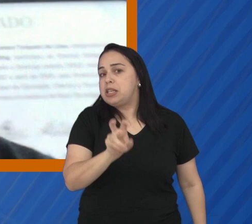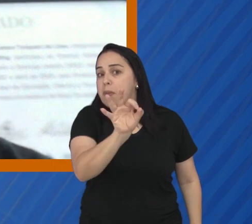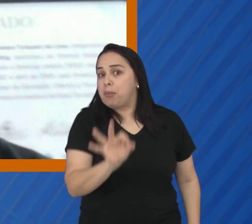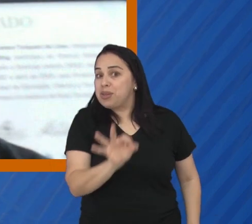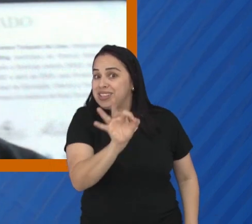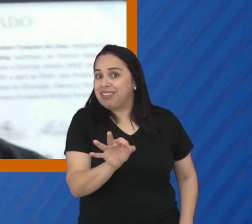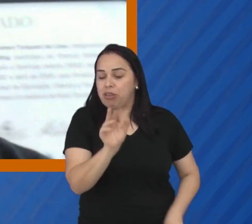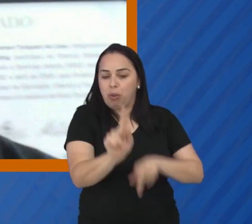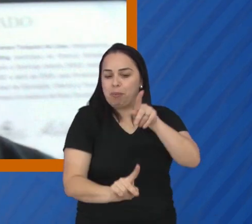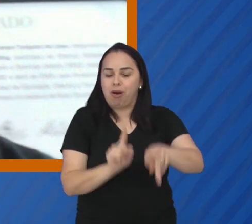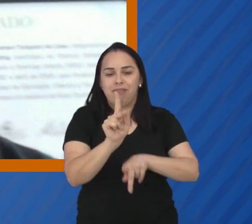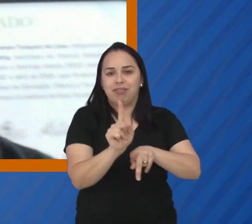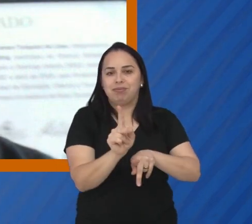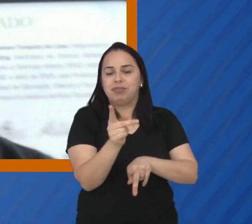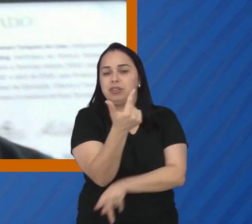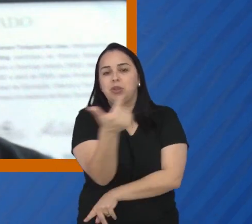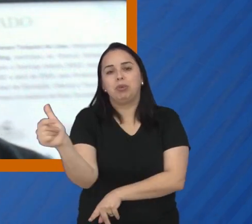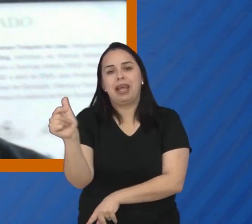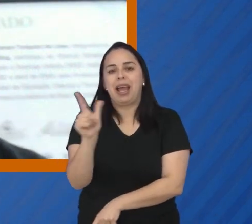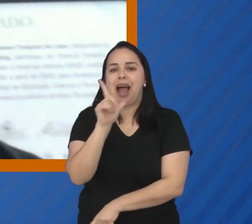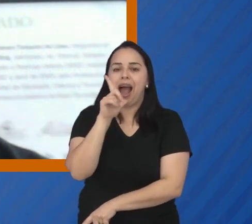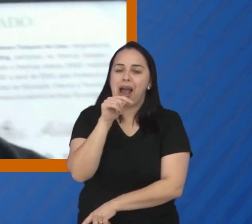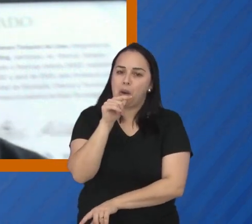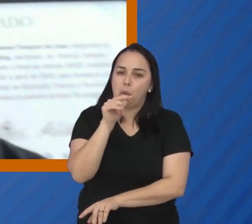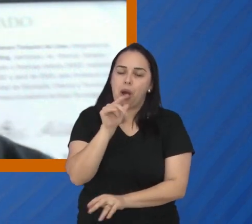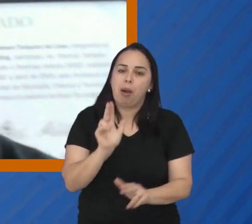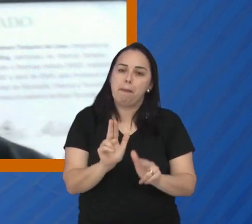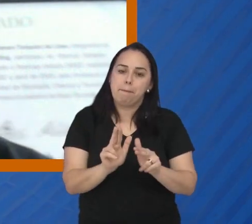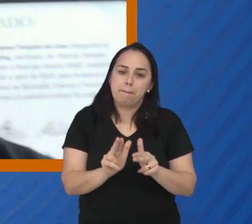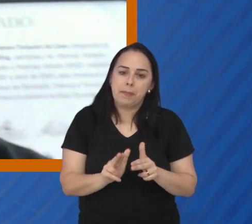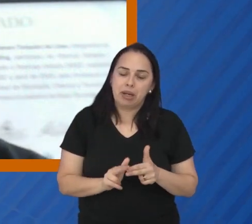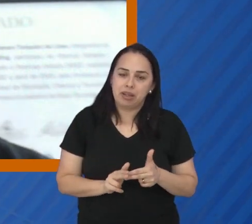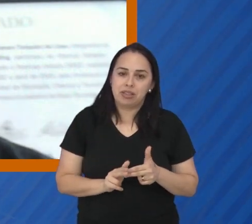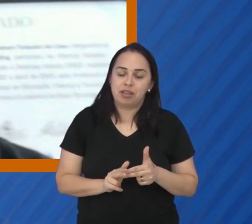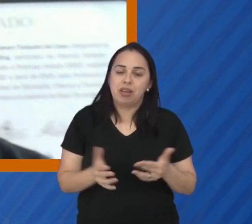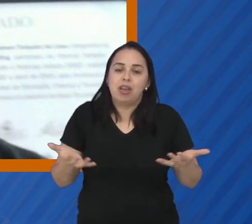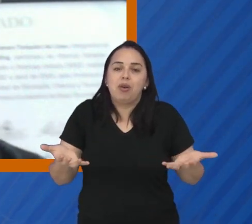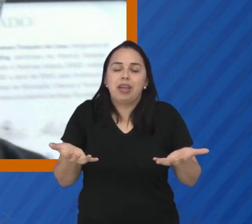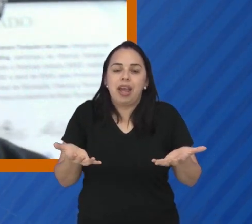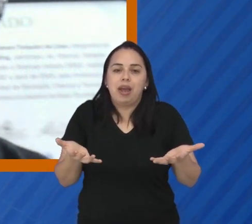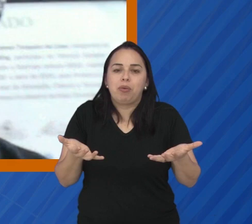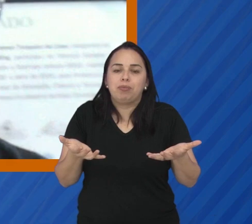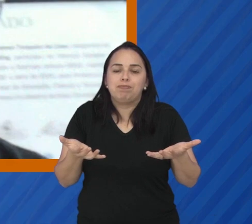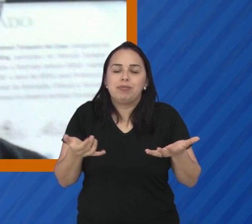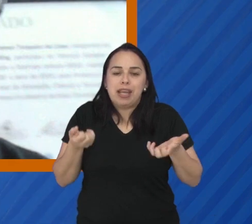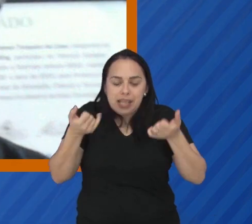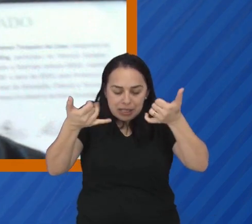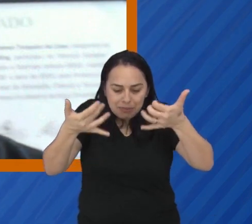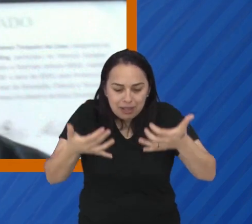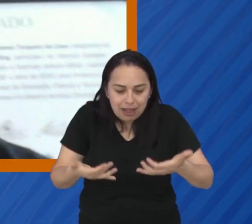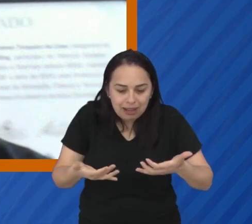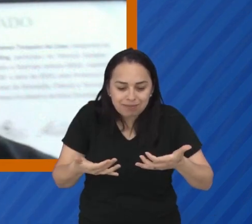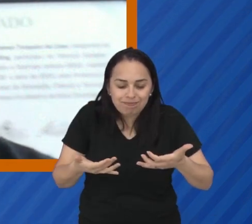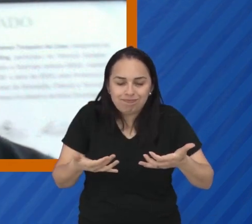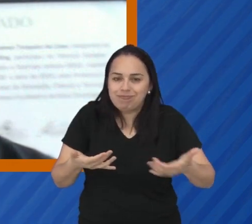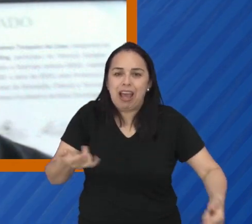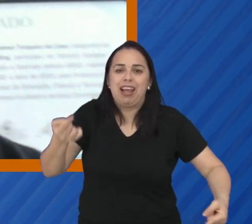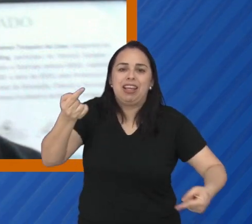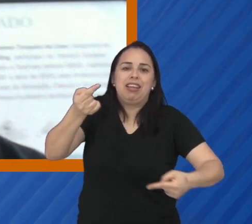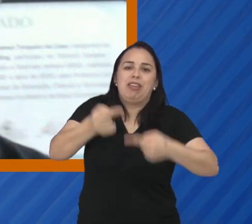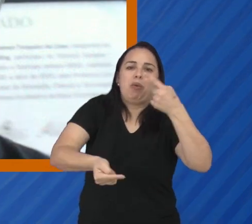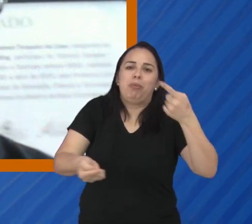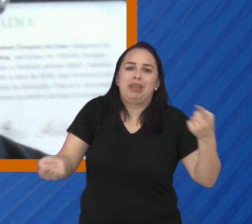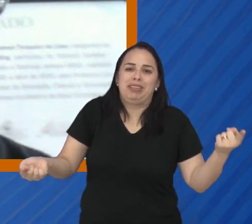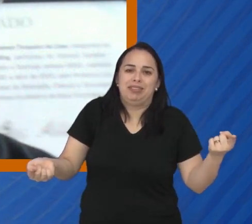a esse recurso. Então, se fosse para resumir uma palavra, eu resumiria como uma incoerência. O fato